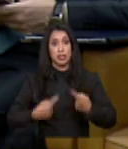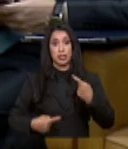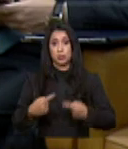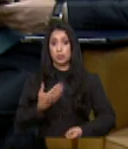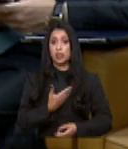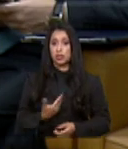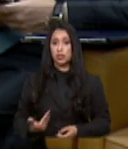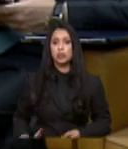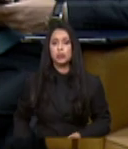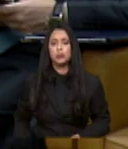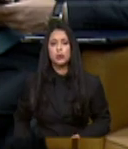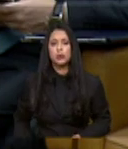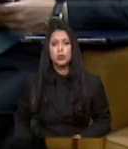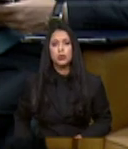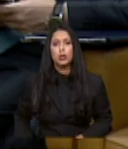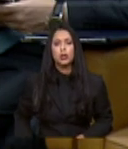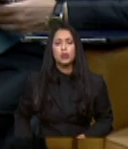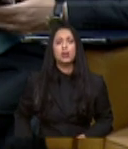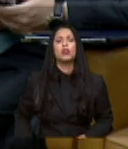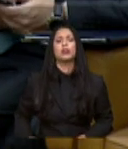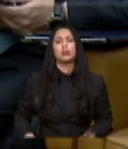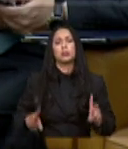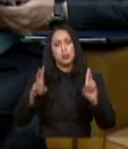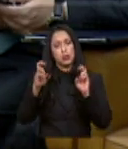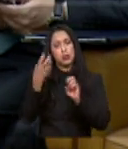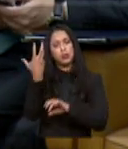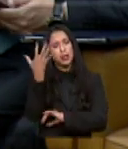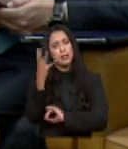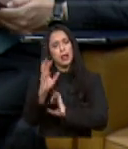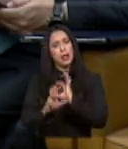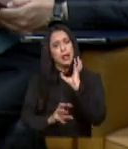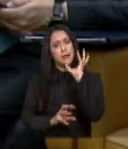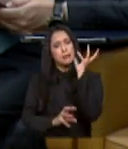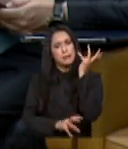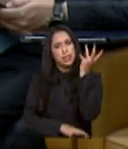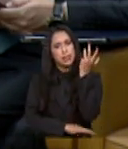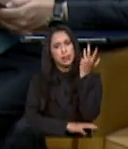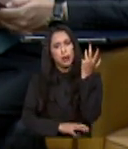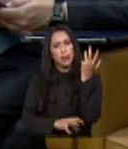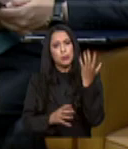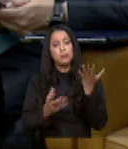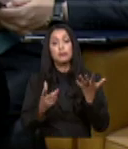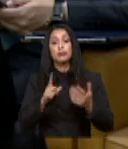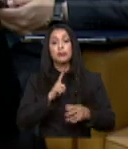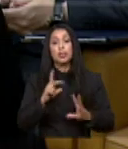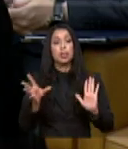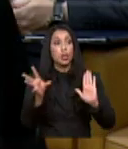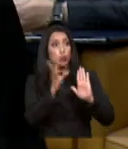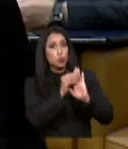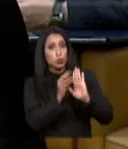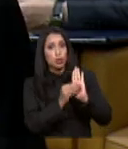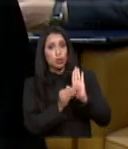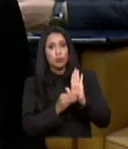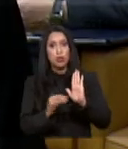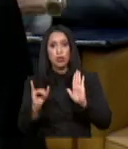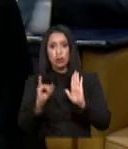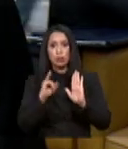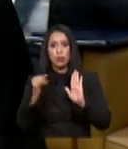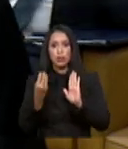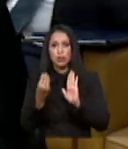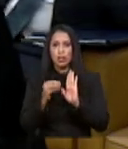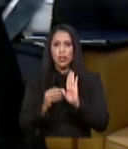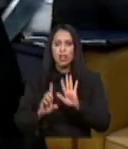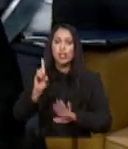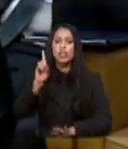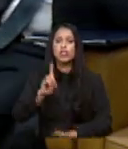políticas públicas de caráter ambiental. Há um conteúdo importante a ser trazido aqui, que diz respeito